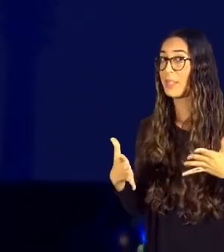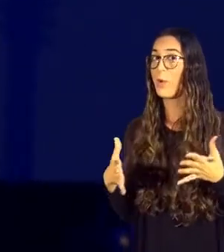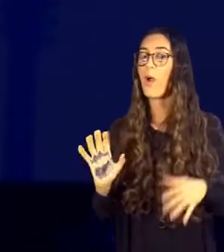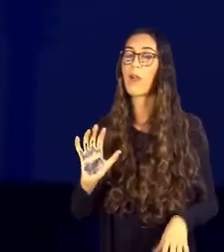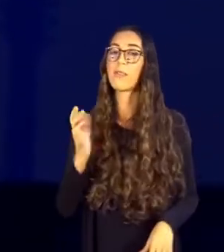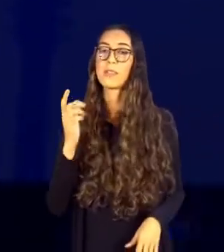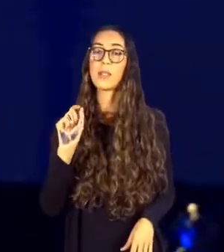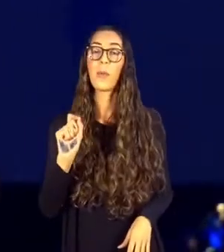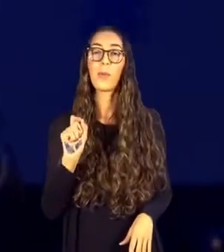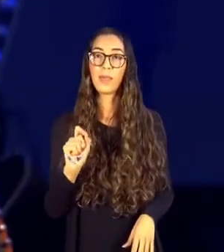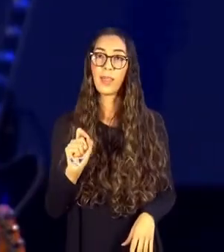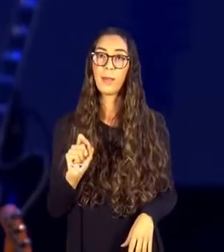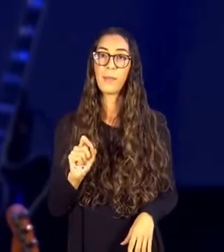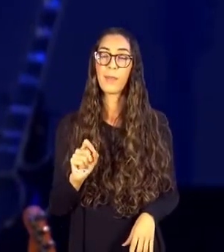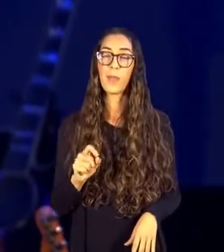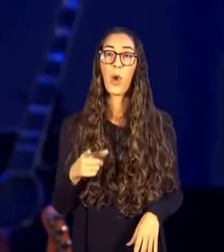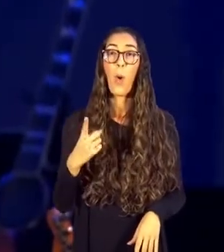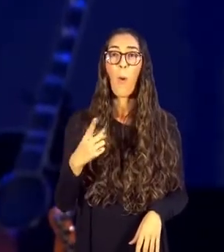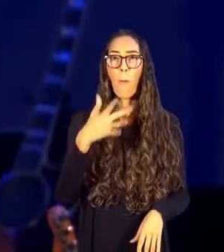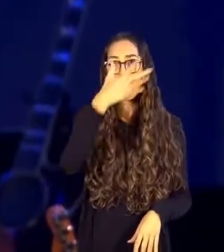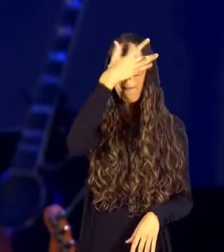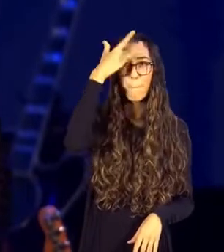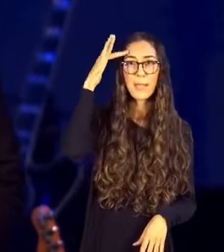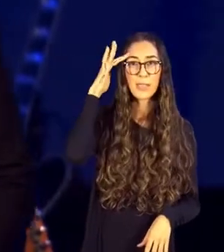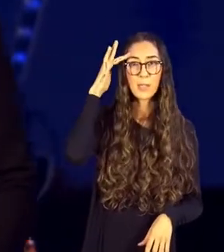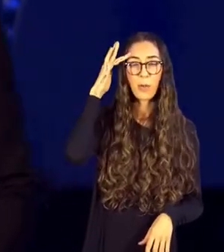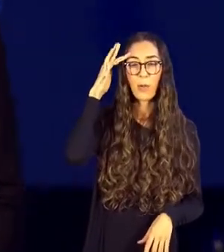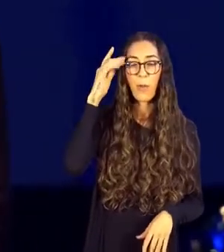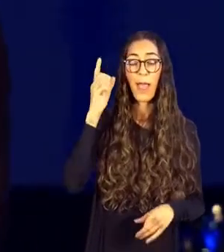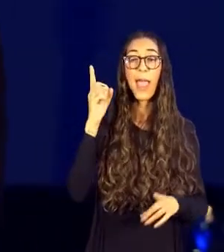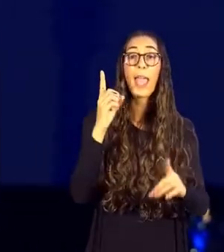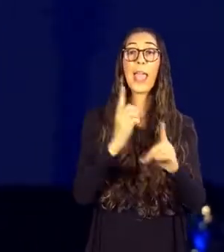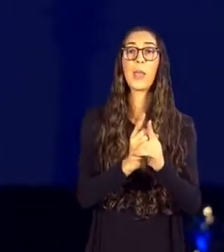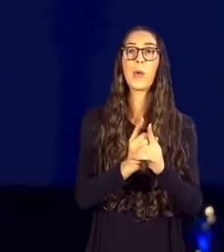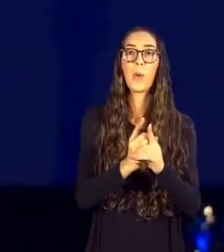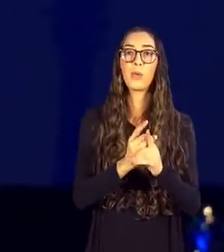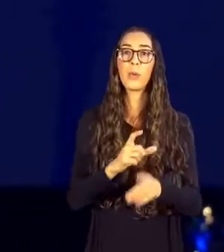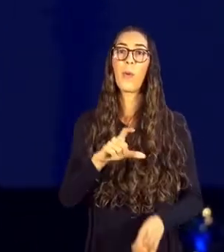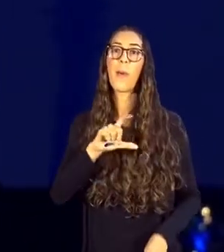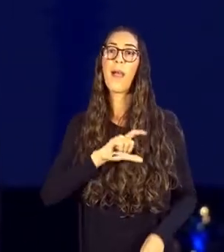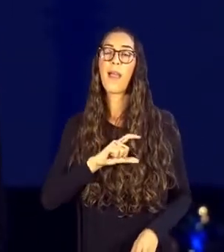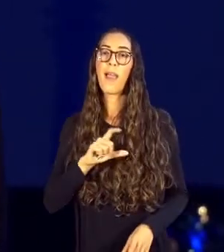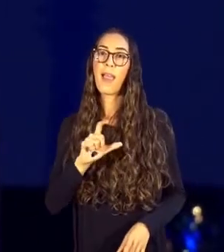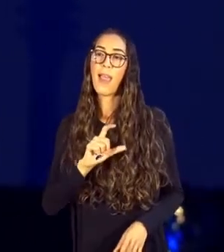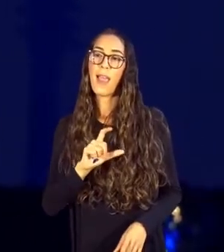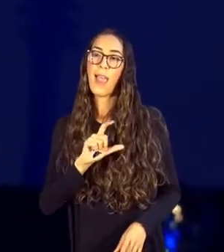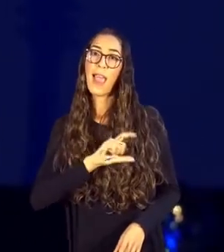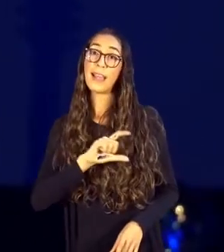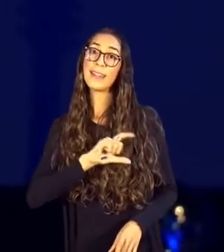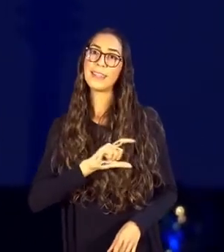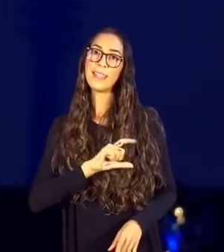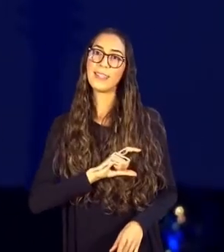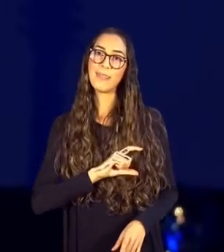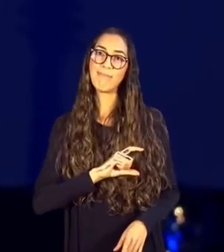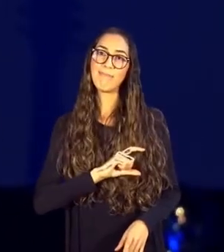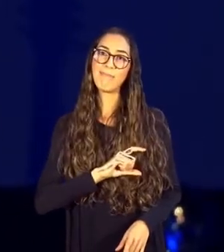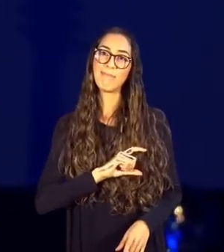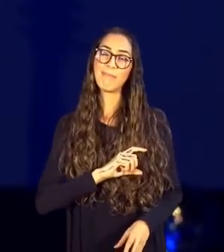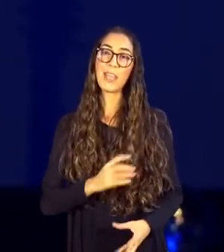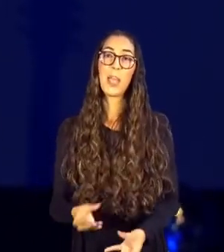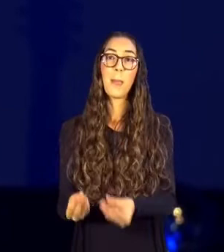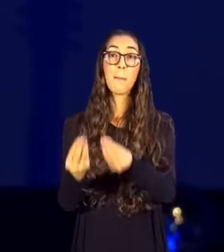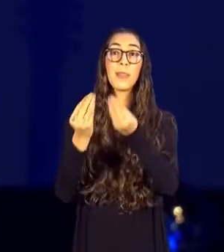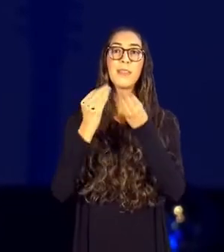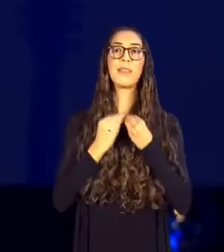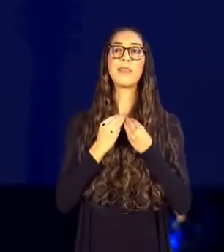Qual a probabilidade? Qual a limitação que nós colocamos para Deus para realizar um milagre na nossa vida? Nosso Deus é o Deus do